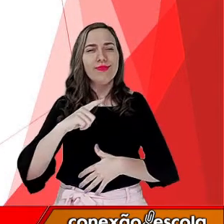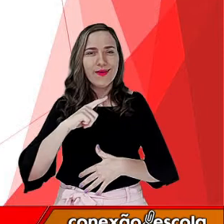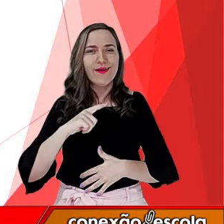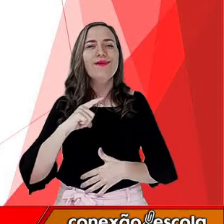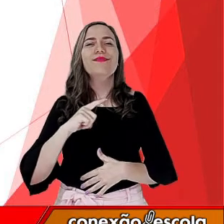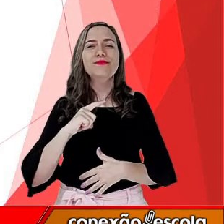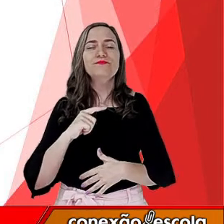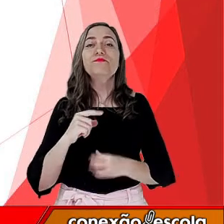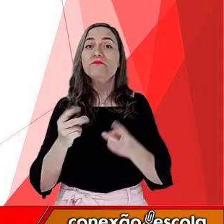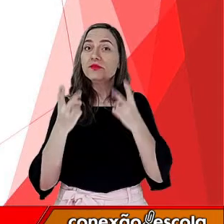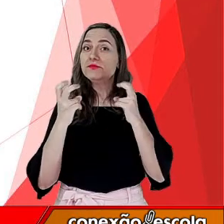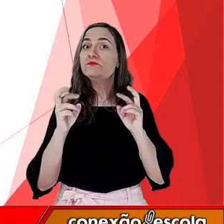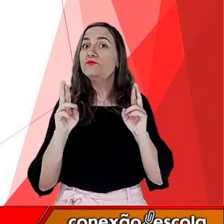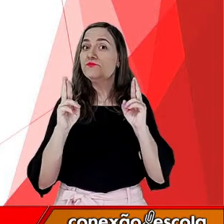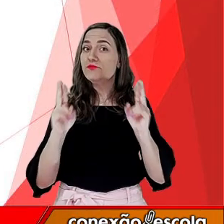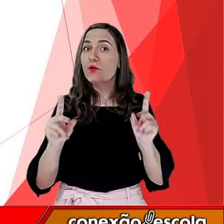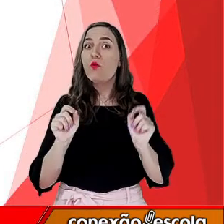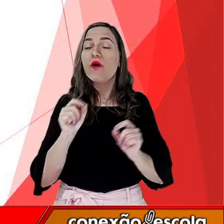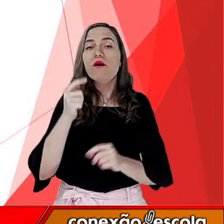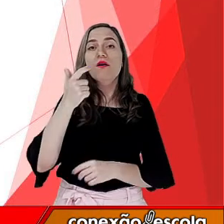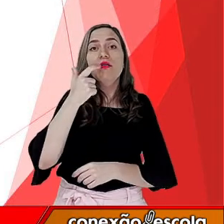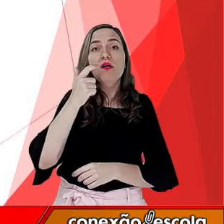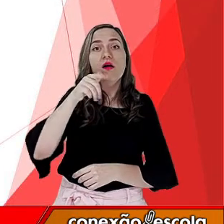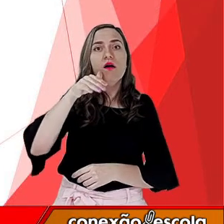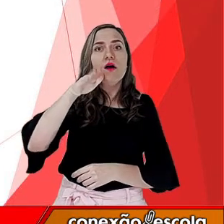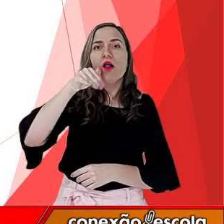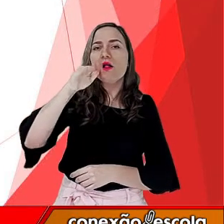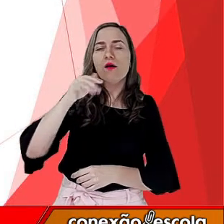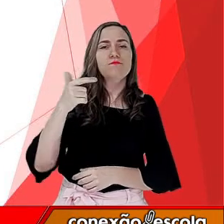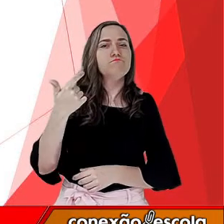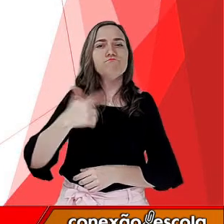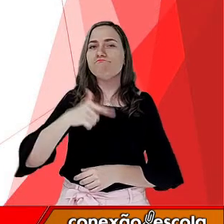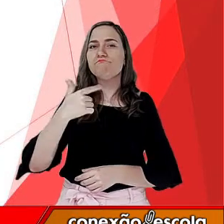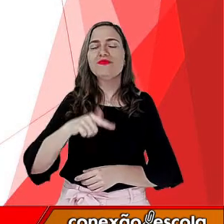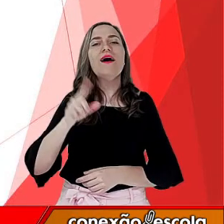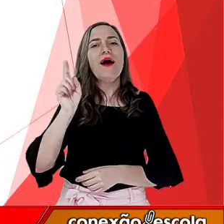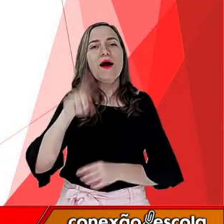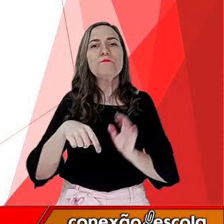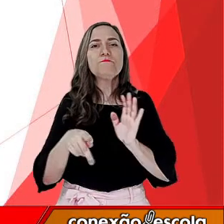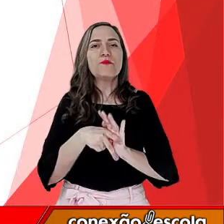perceba a diferença. A sua língua não vai tocar no céu da boca.